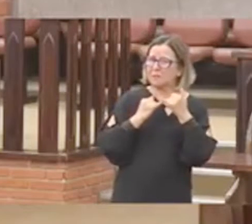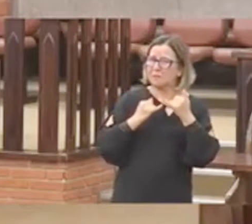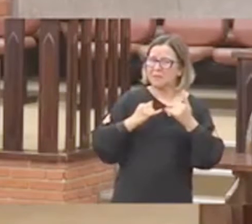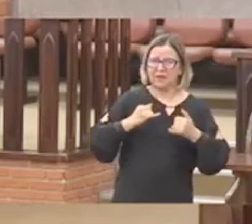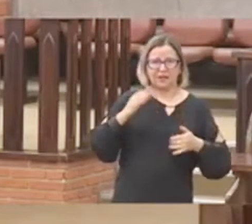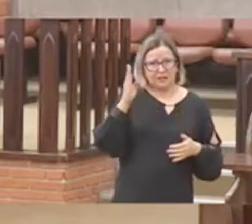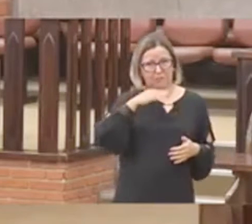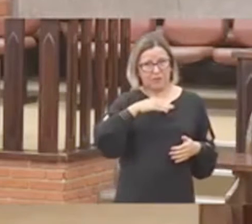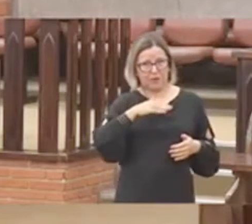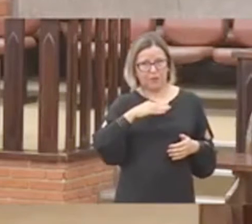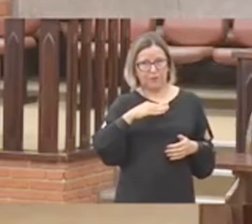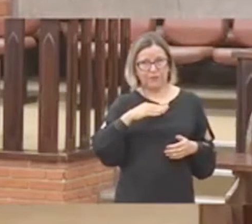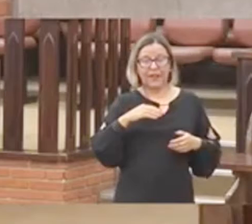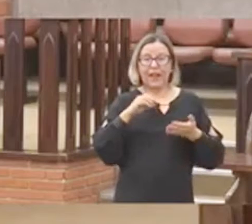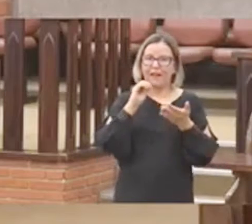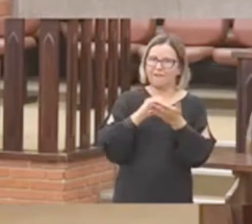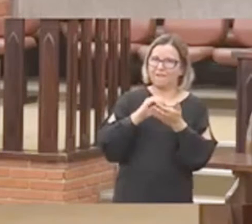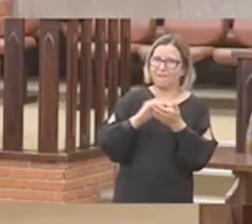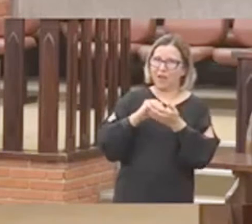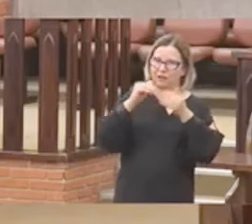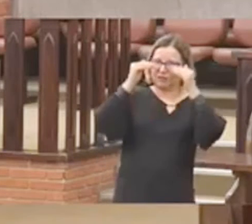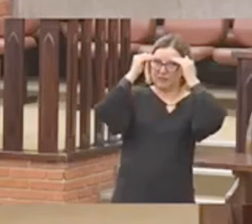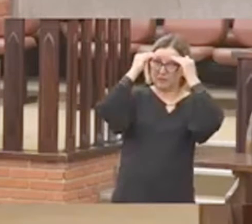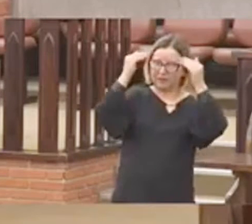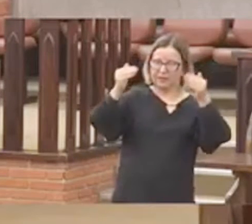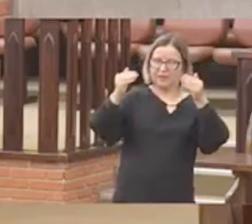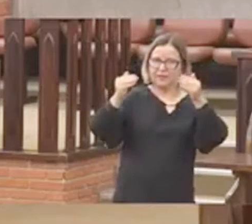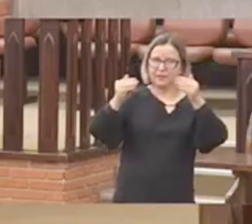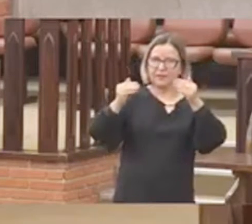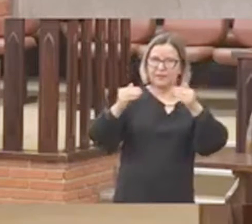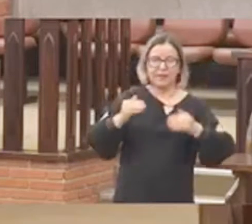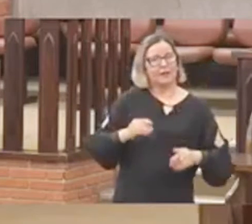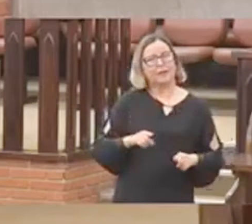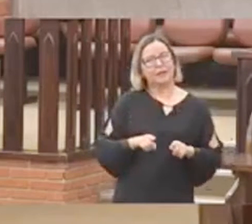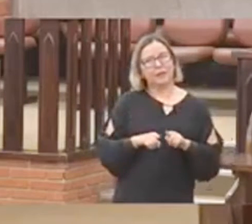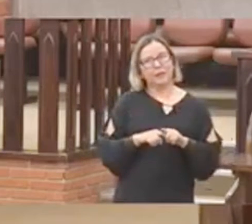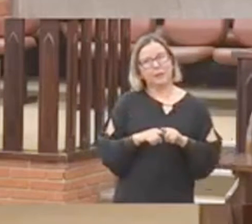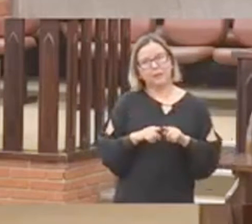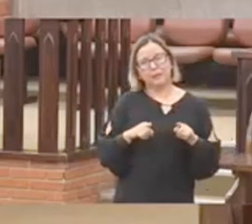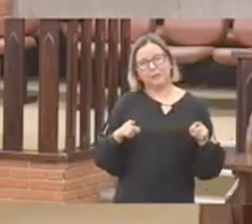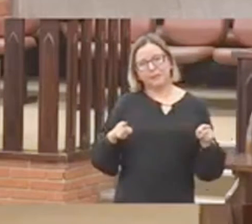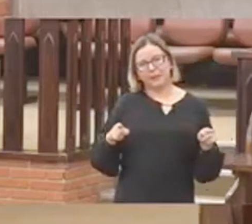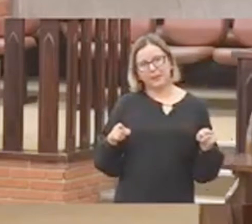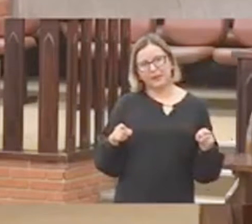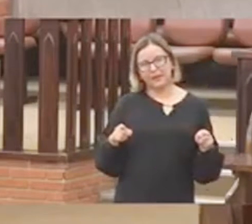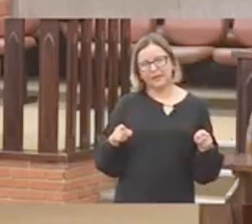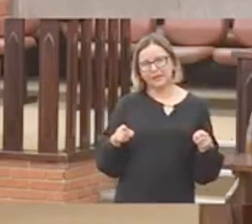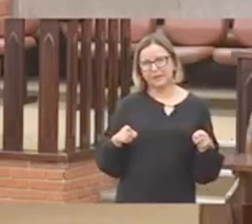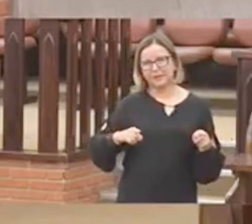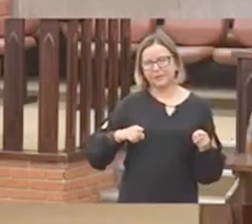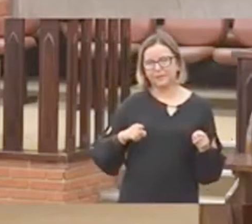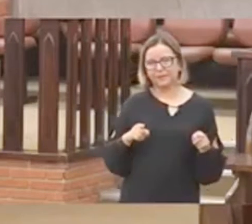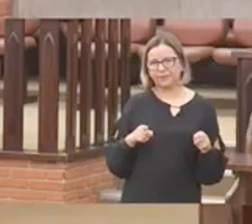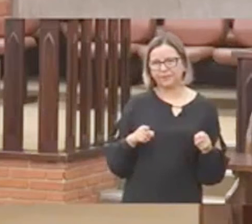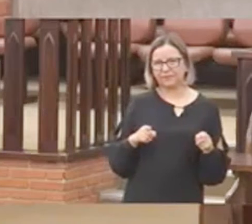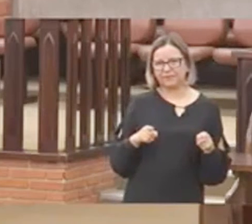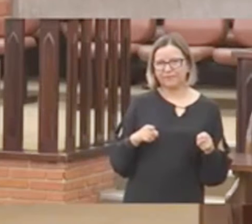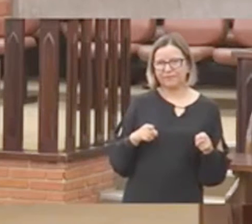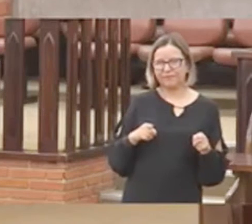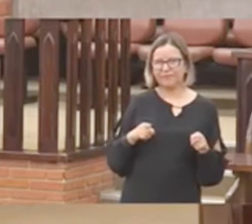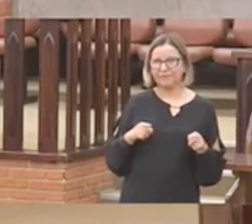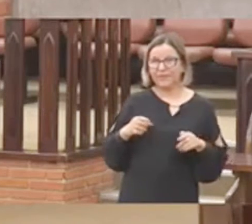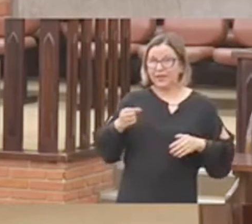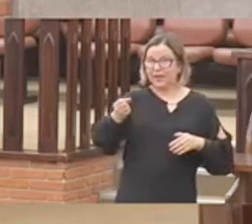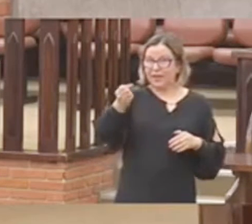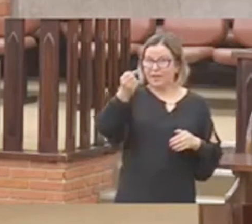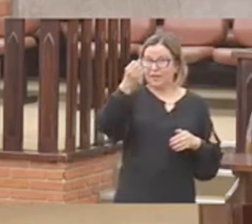desobediência, mas acabou revelando uma questão muito mais profunda, que é a falta de confiança em Deus